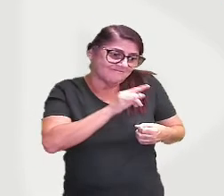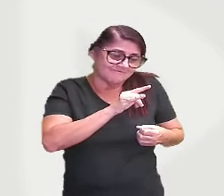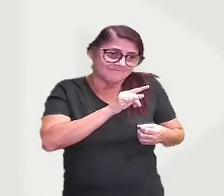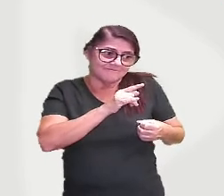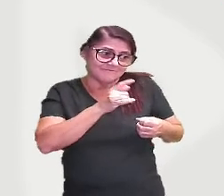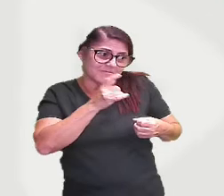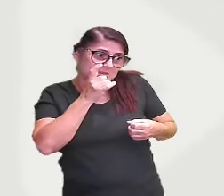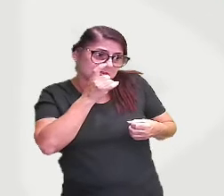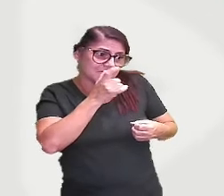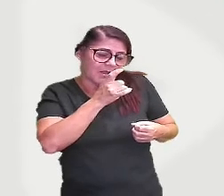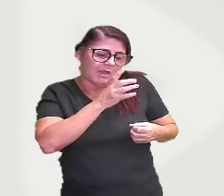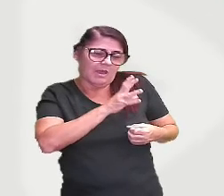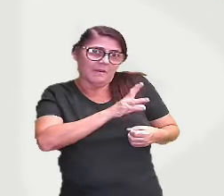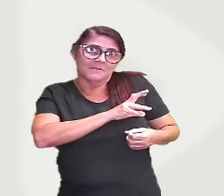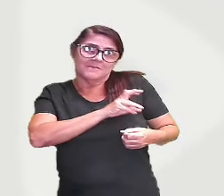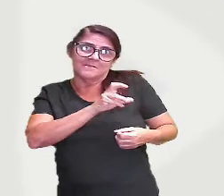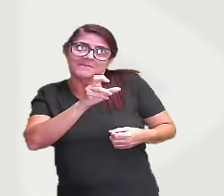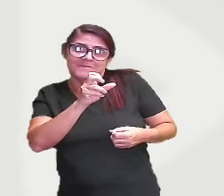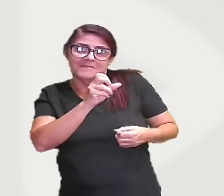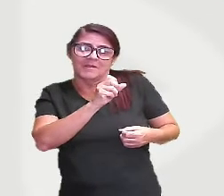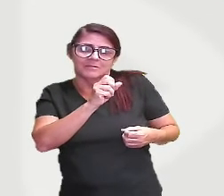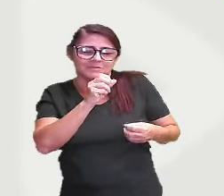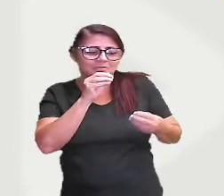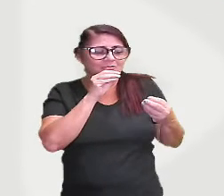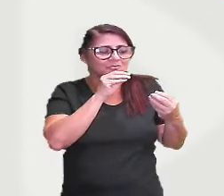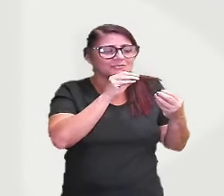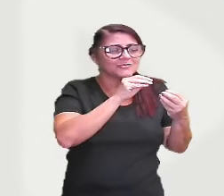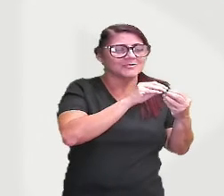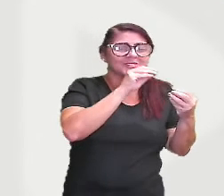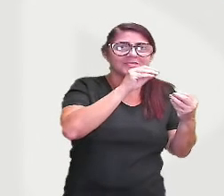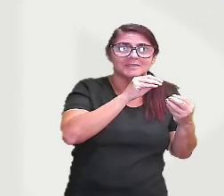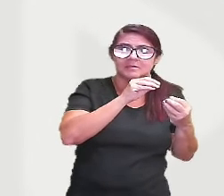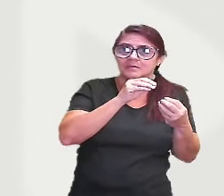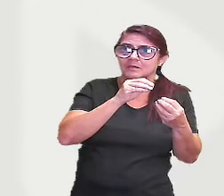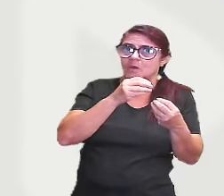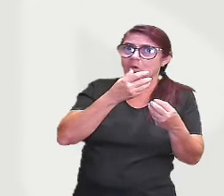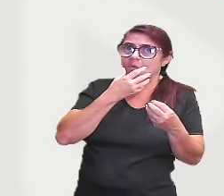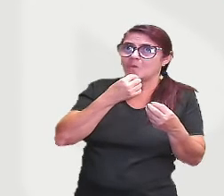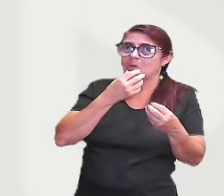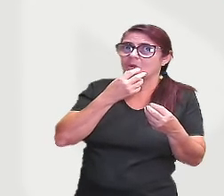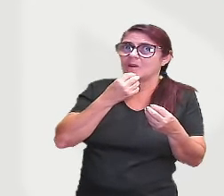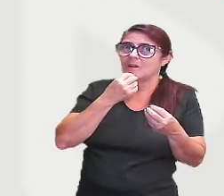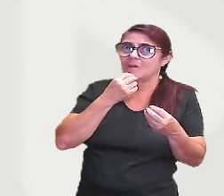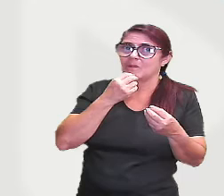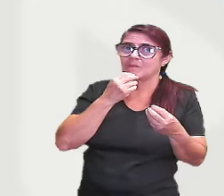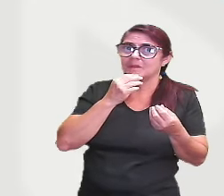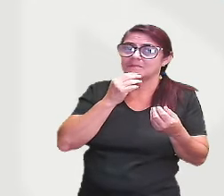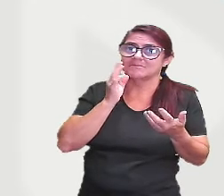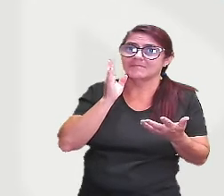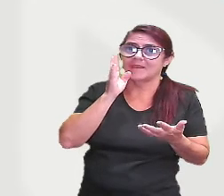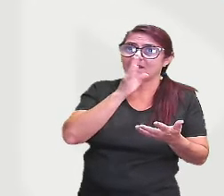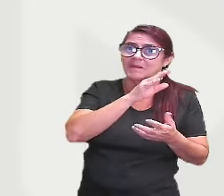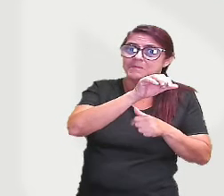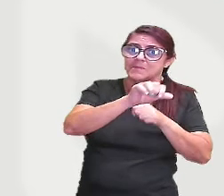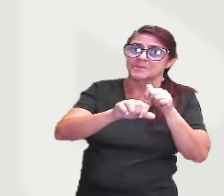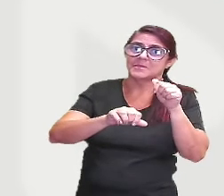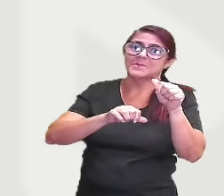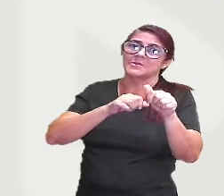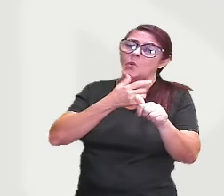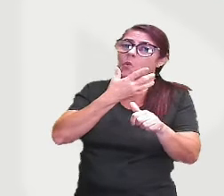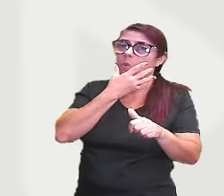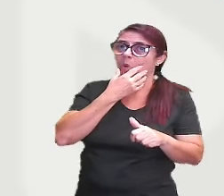percebeu que estava apaixonada e lhe dá um beijo. E nesse beijo, acaba o transformando em